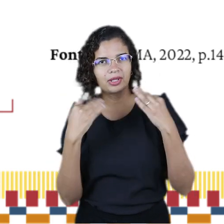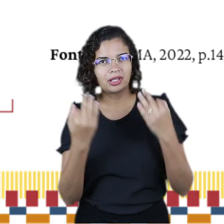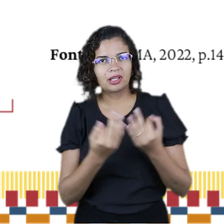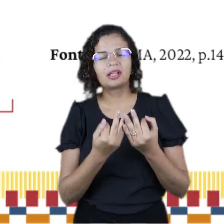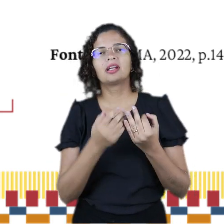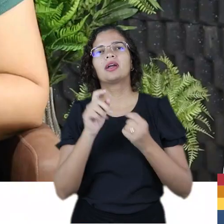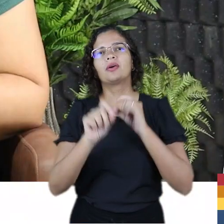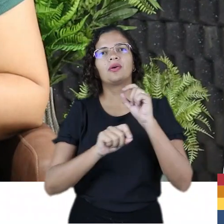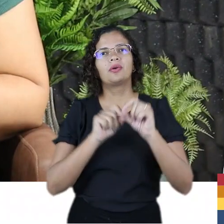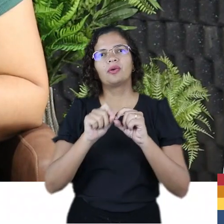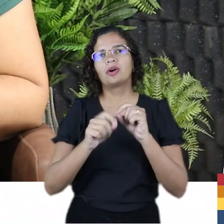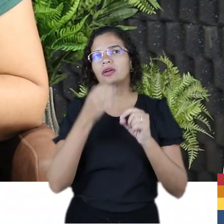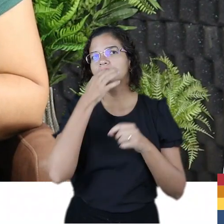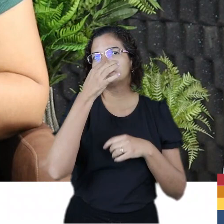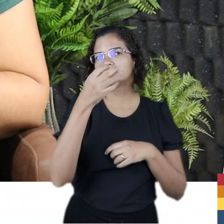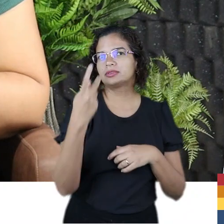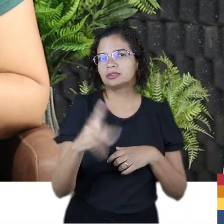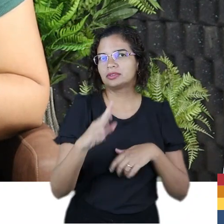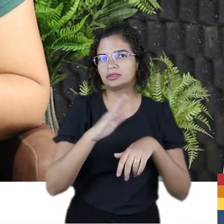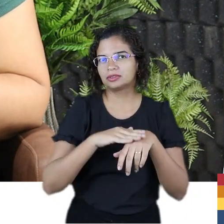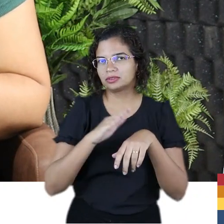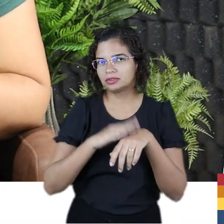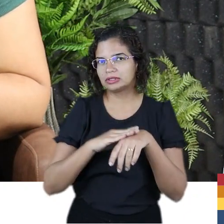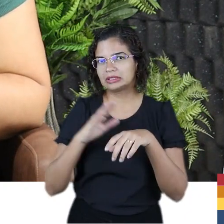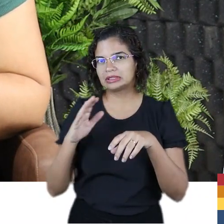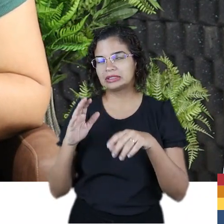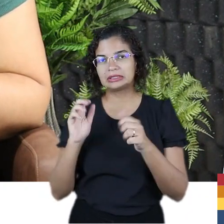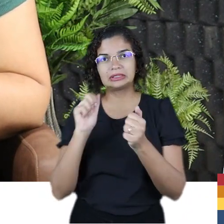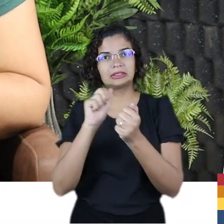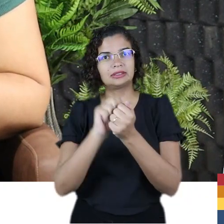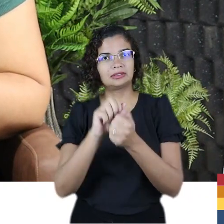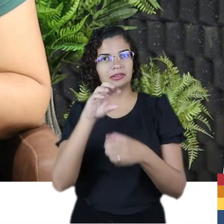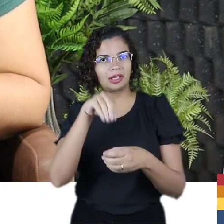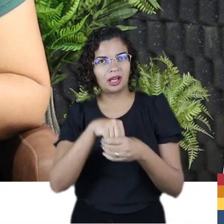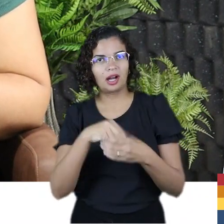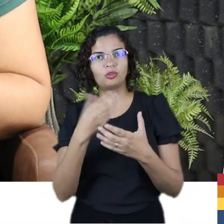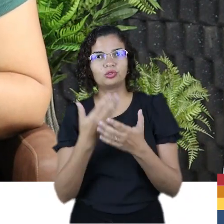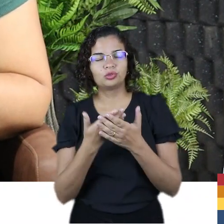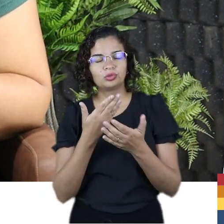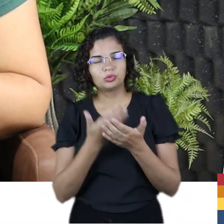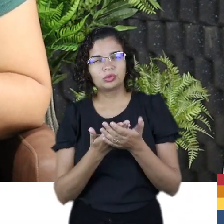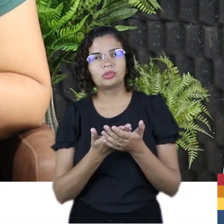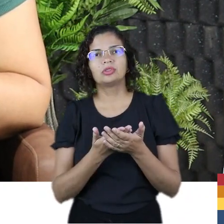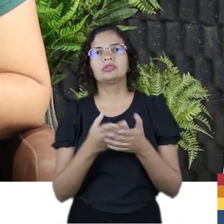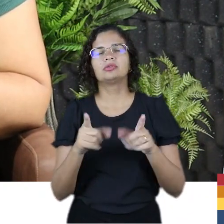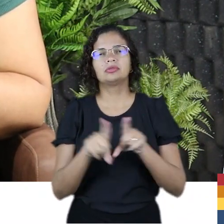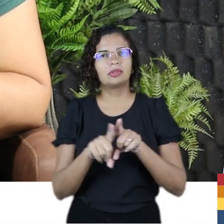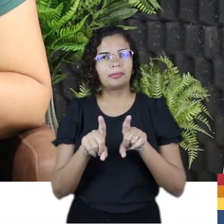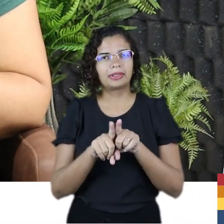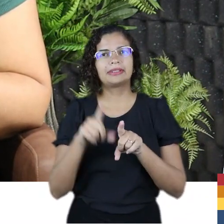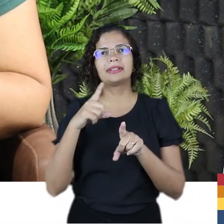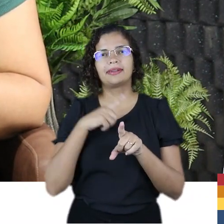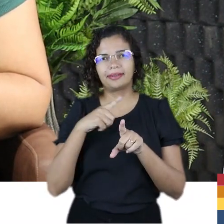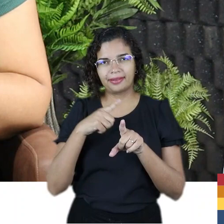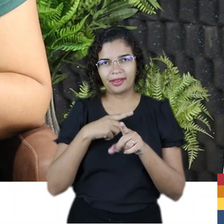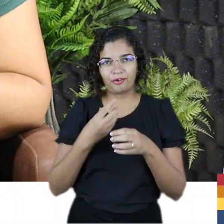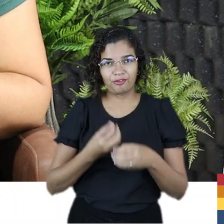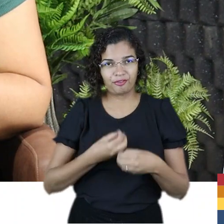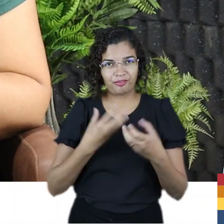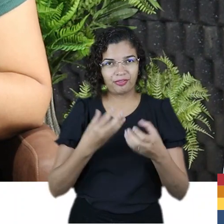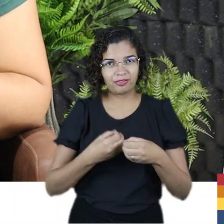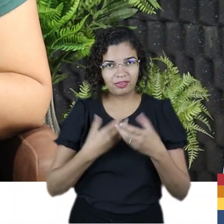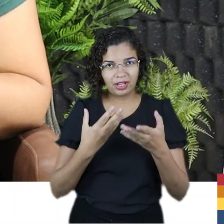formação integral dos estudantes mesmo com a oferta de um itinerário que seja